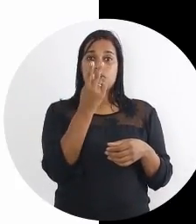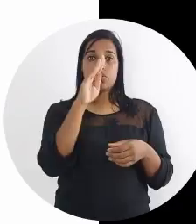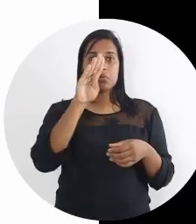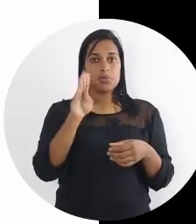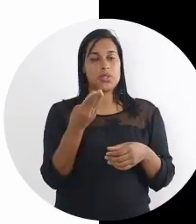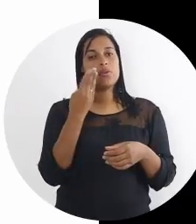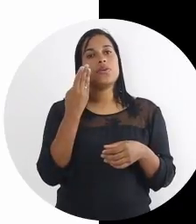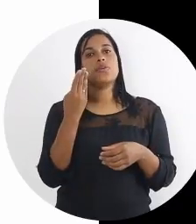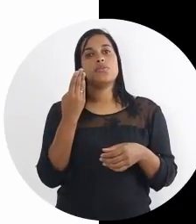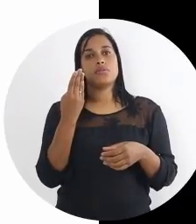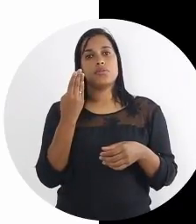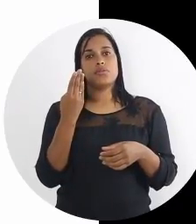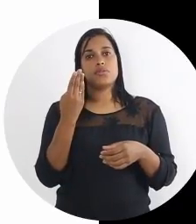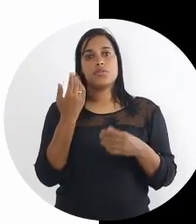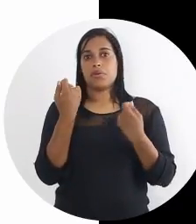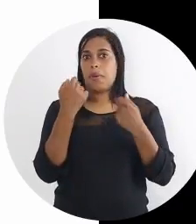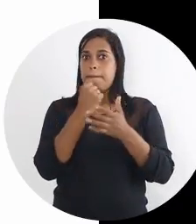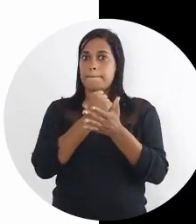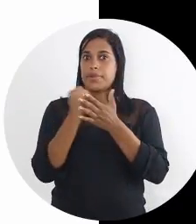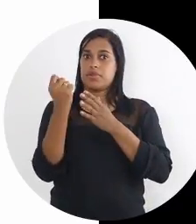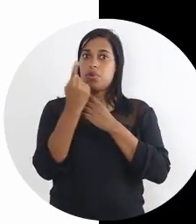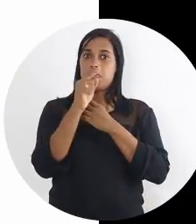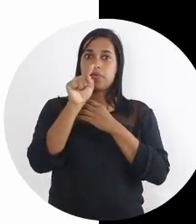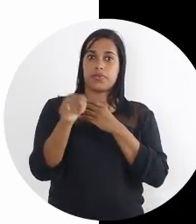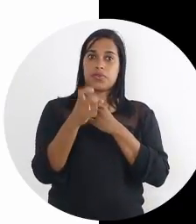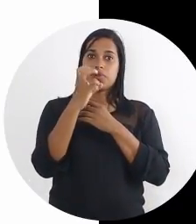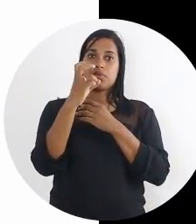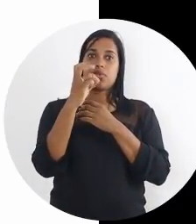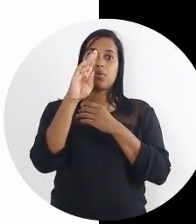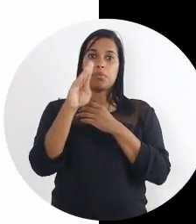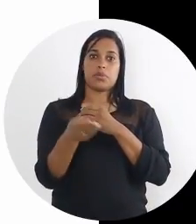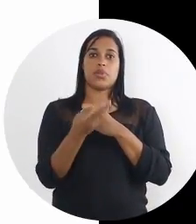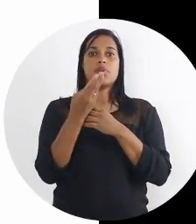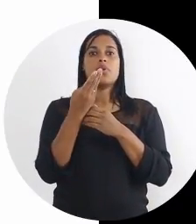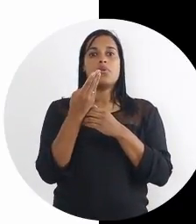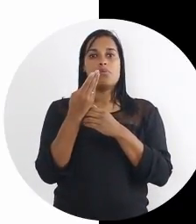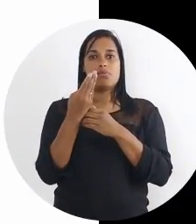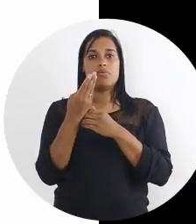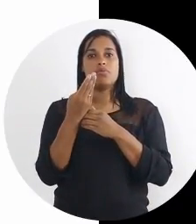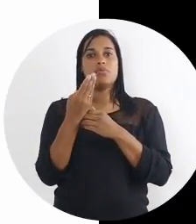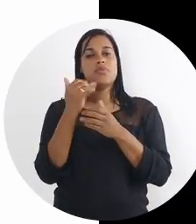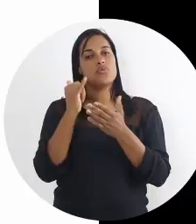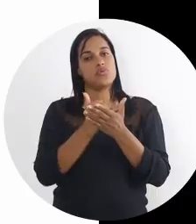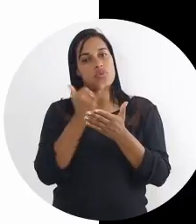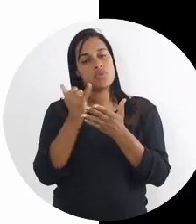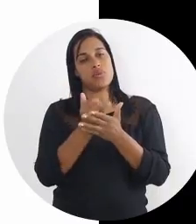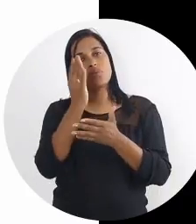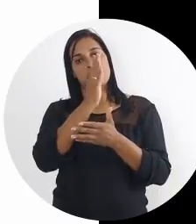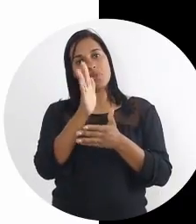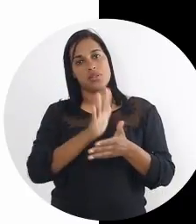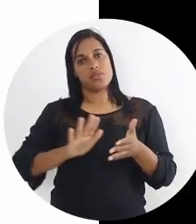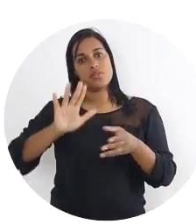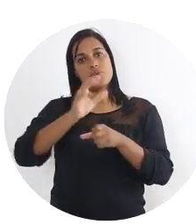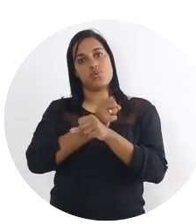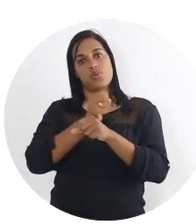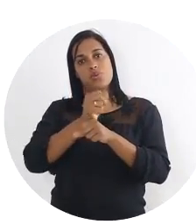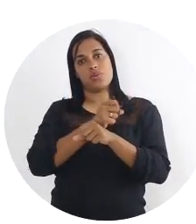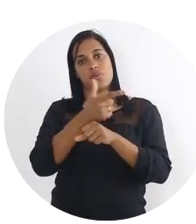bilhões. Não deve passar de 1,5 bilhão. É uma questão do Jornal do Brasil com adaptação do ano